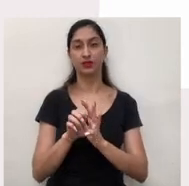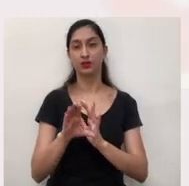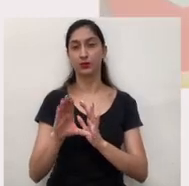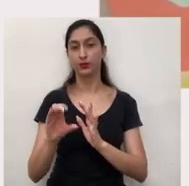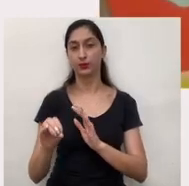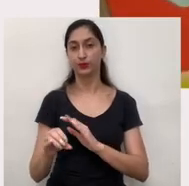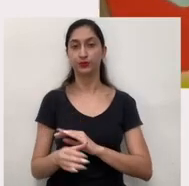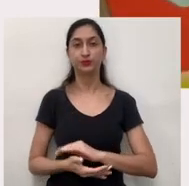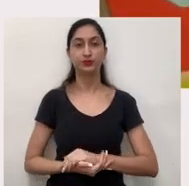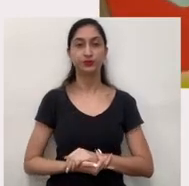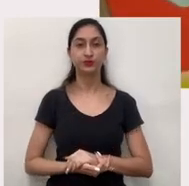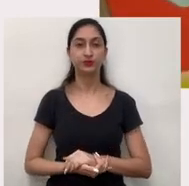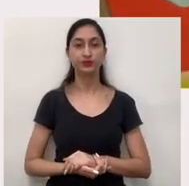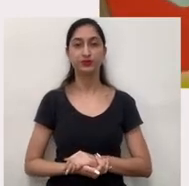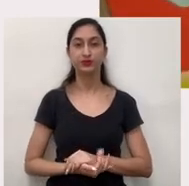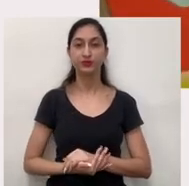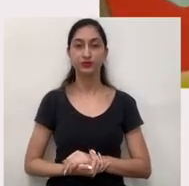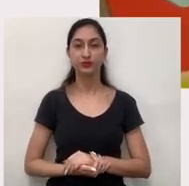concluir.